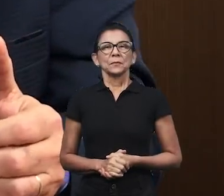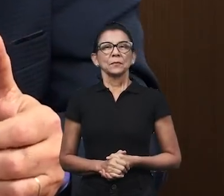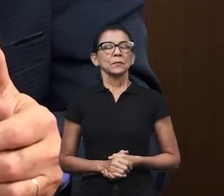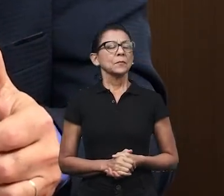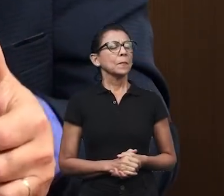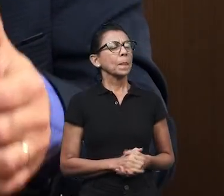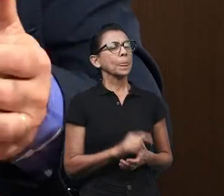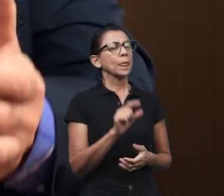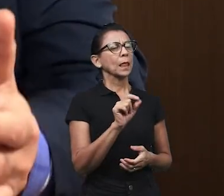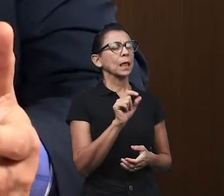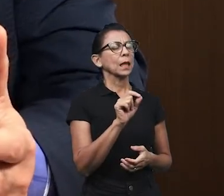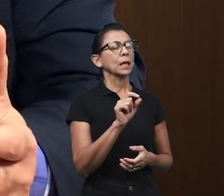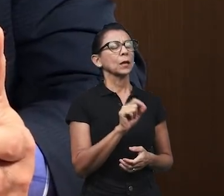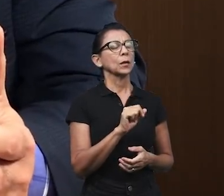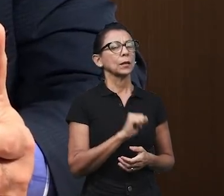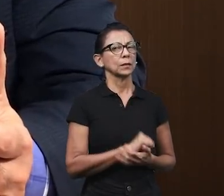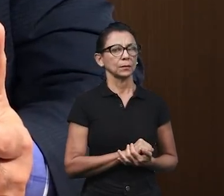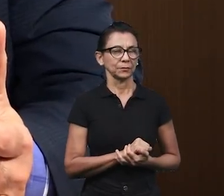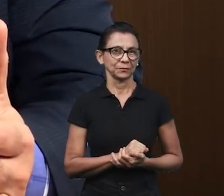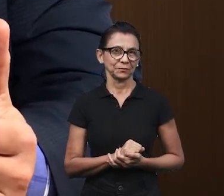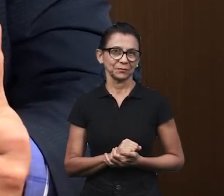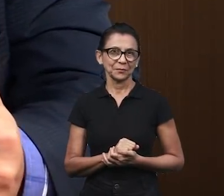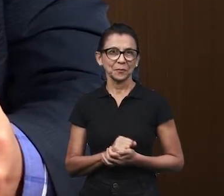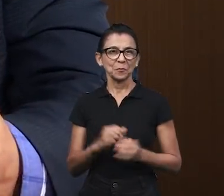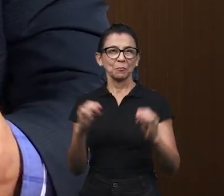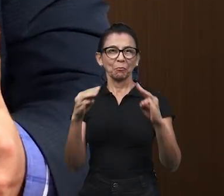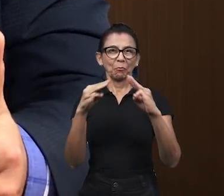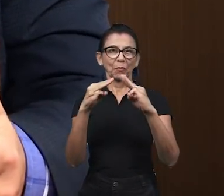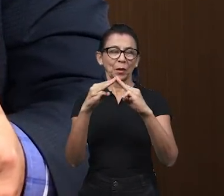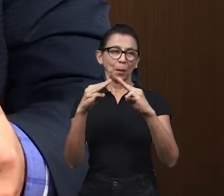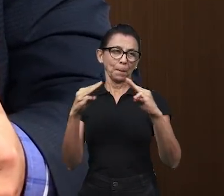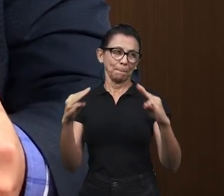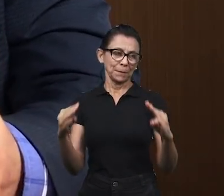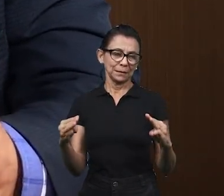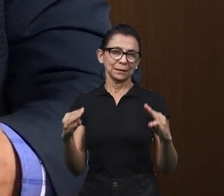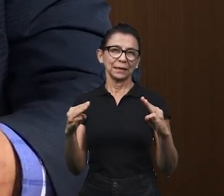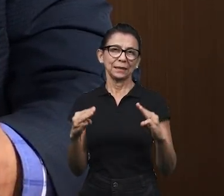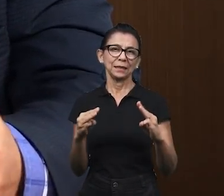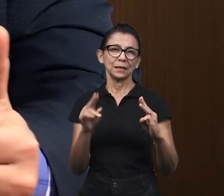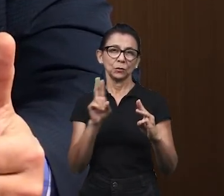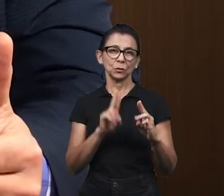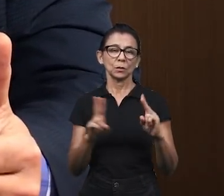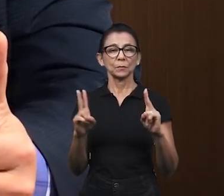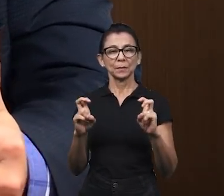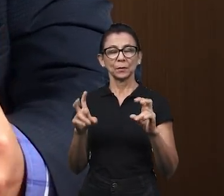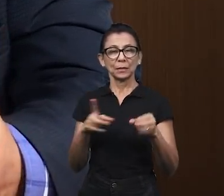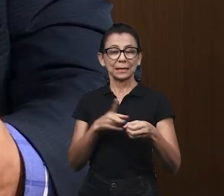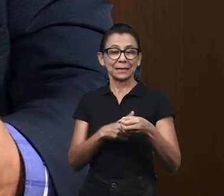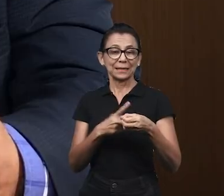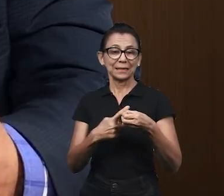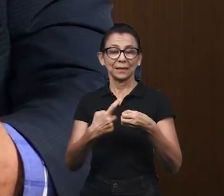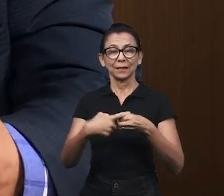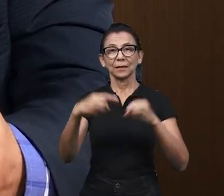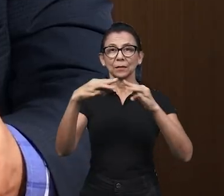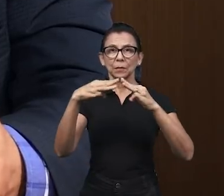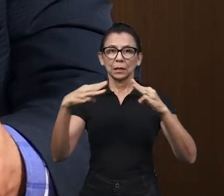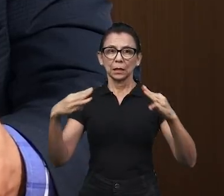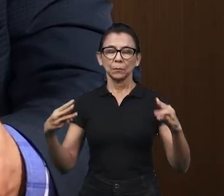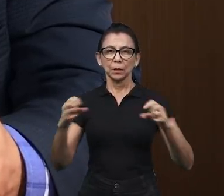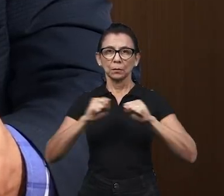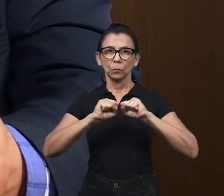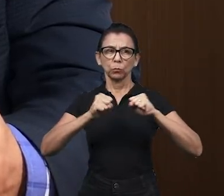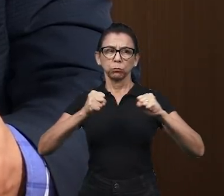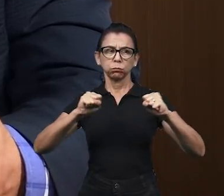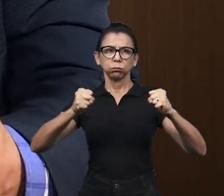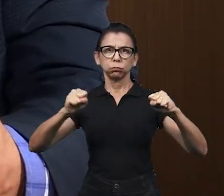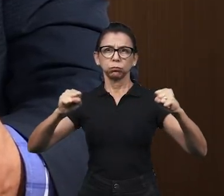Marcelo, o Manaim, ele a gente chama de cidade Manaim, né? Quer dizer, é uma estrutura muito grande